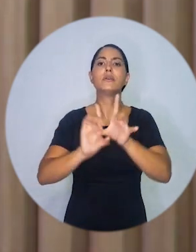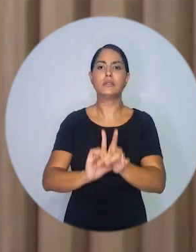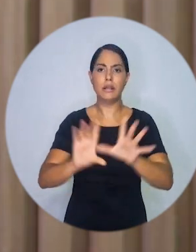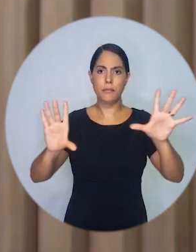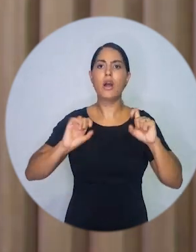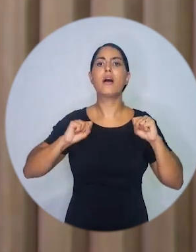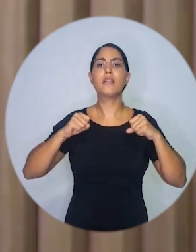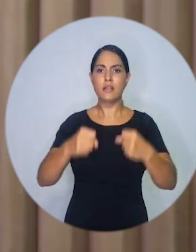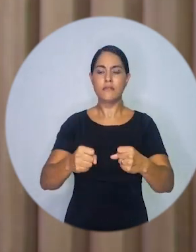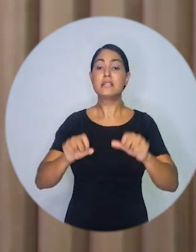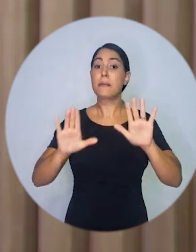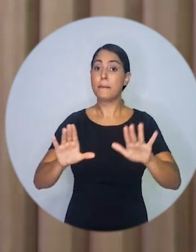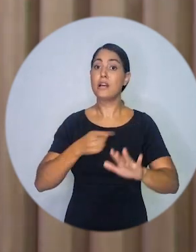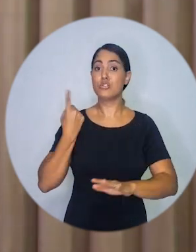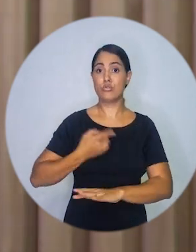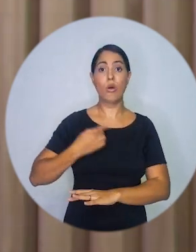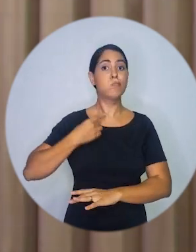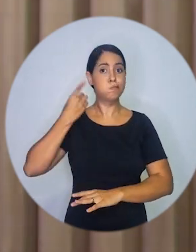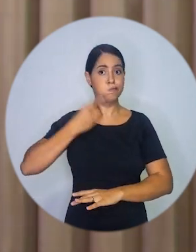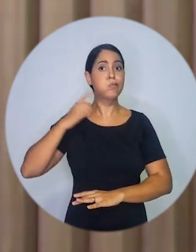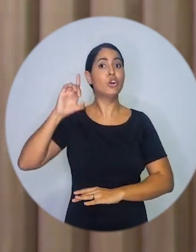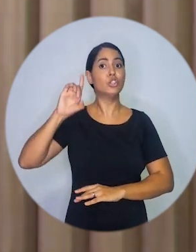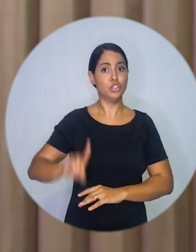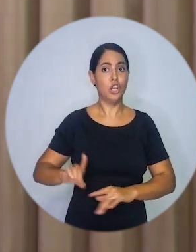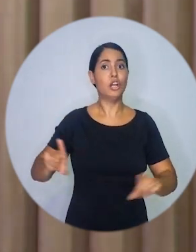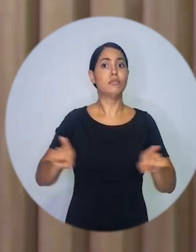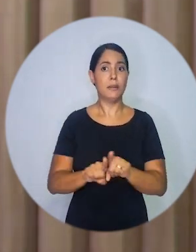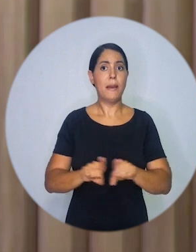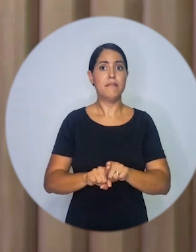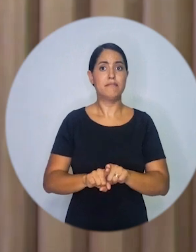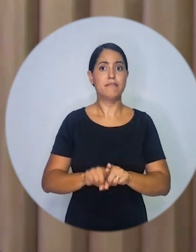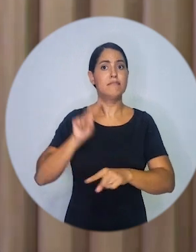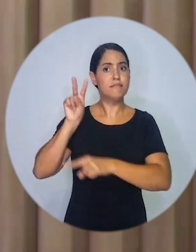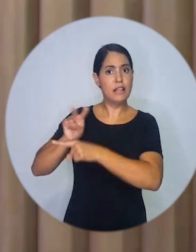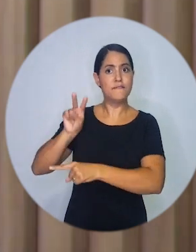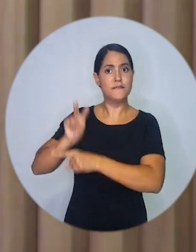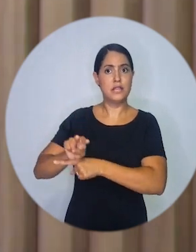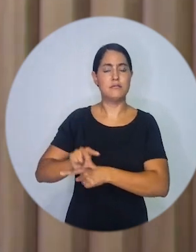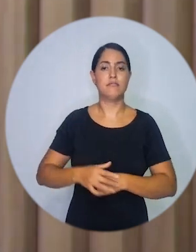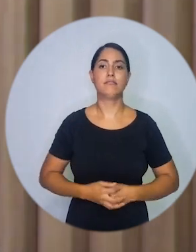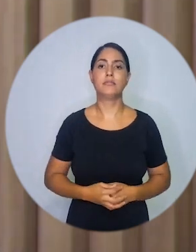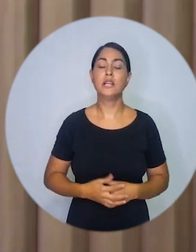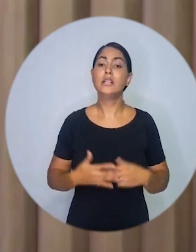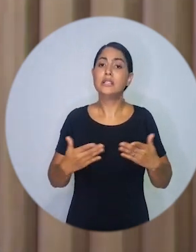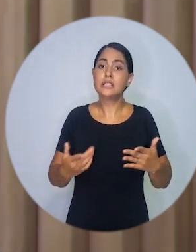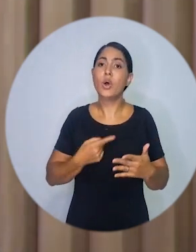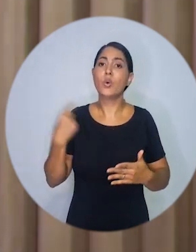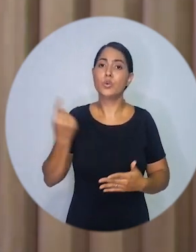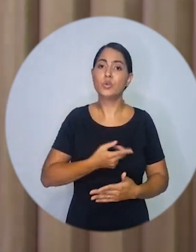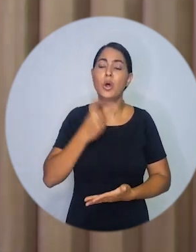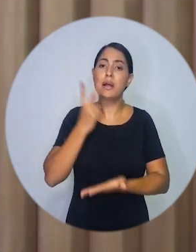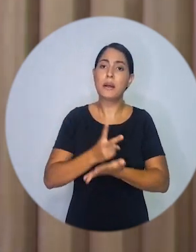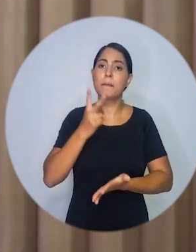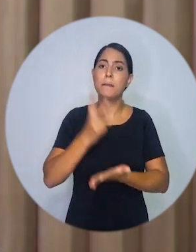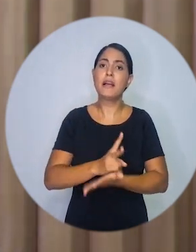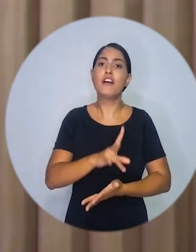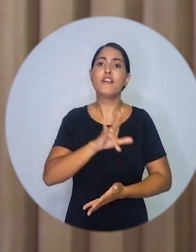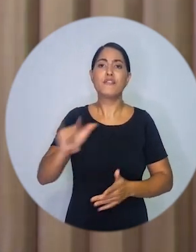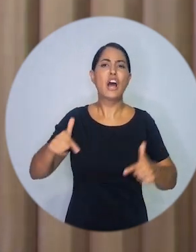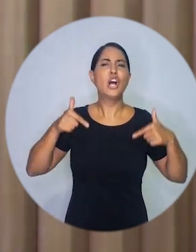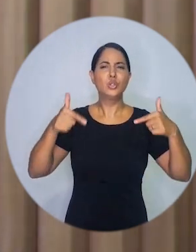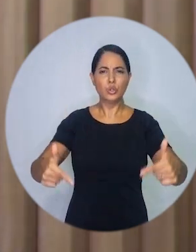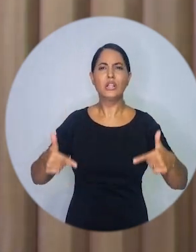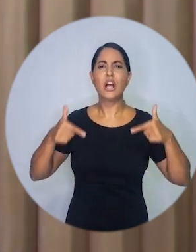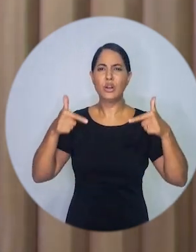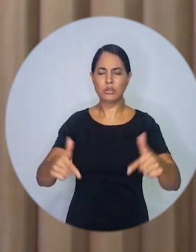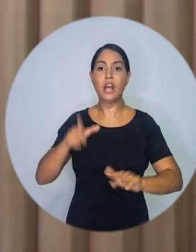instituições democráticas, mas também das prerrogativas da advocacia. E antes de mais nada, no entanto, lutaremos para garantir